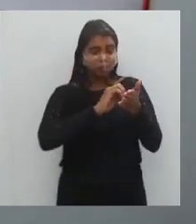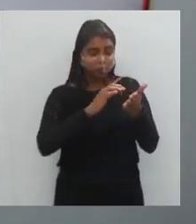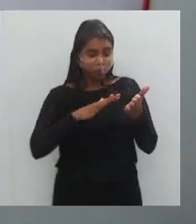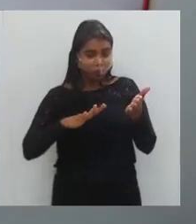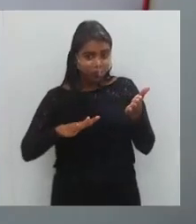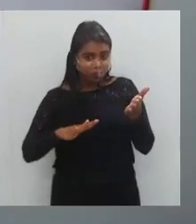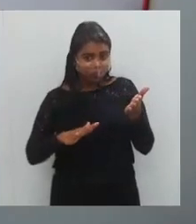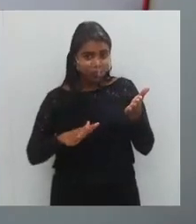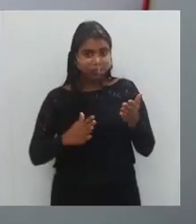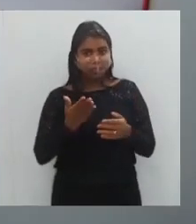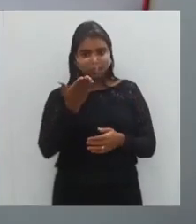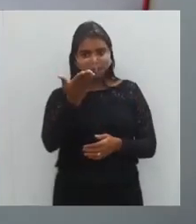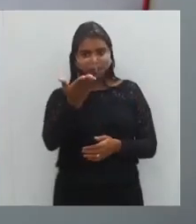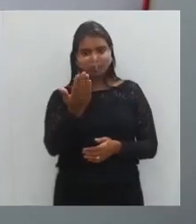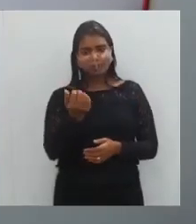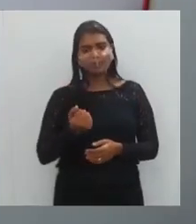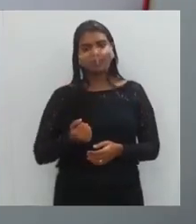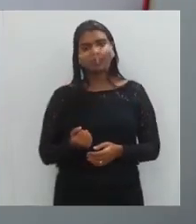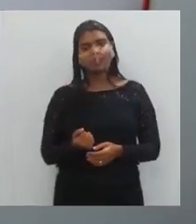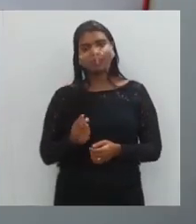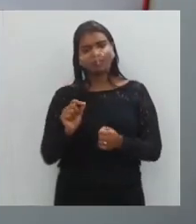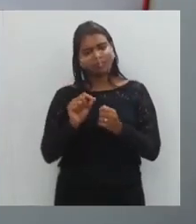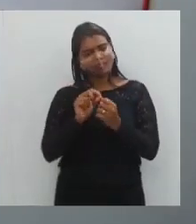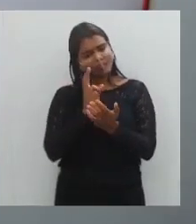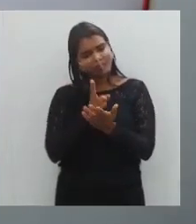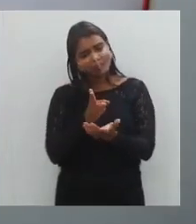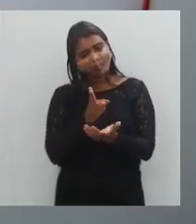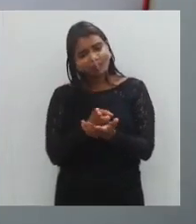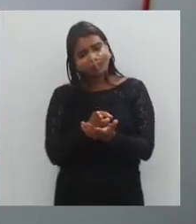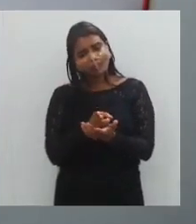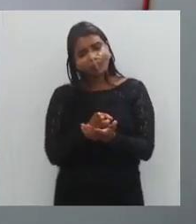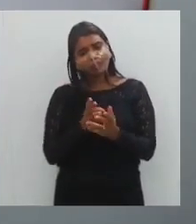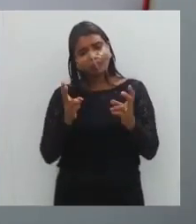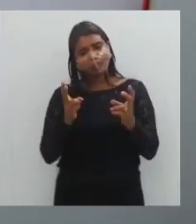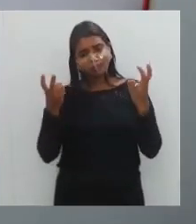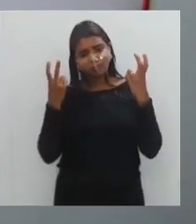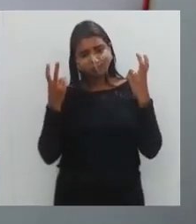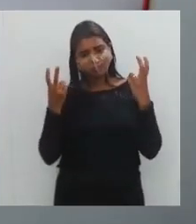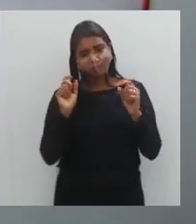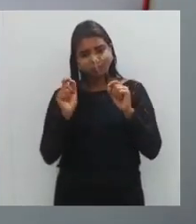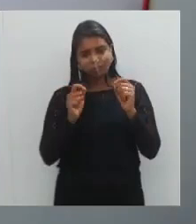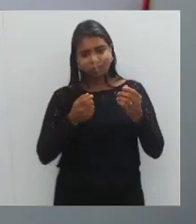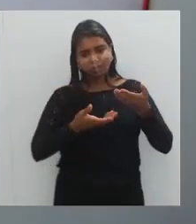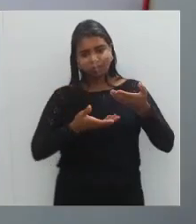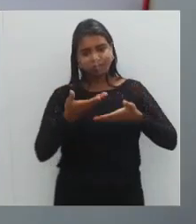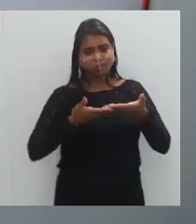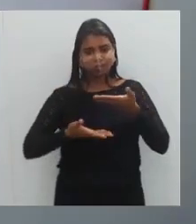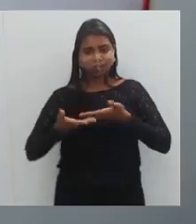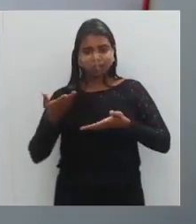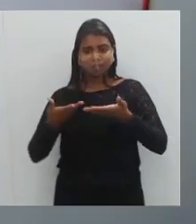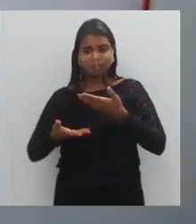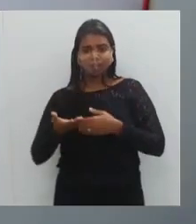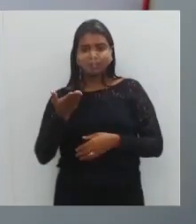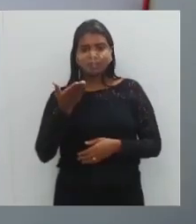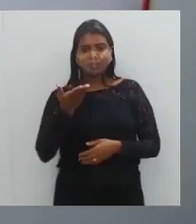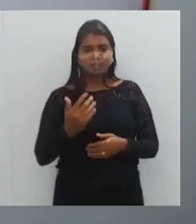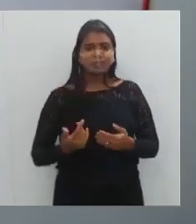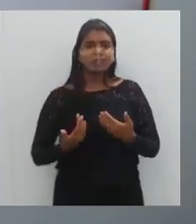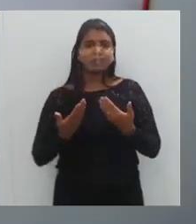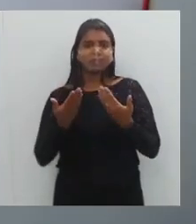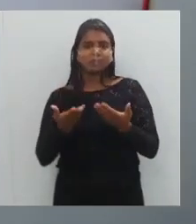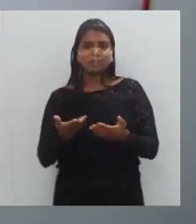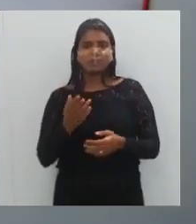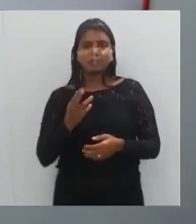né? Você fazendo sempre, né? Percebi que na interação vocês apresentaram